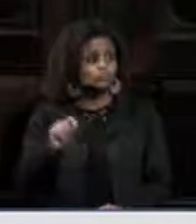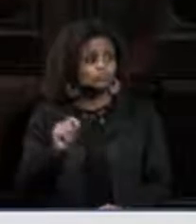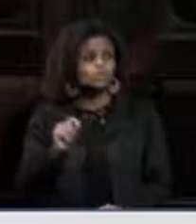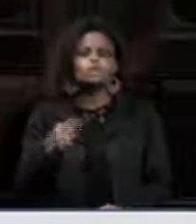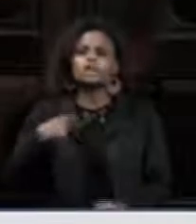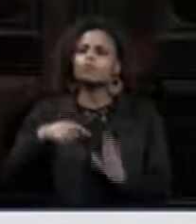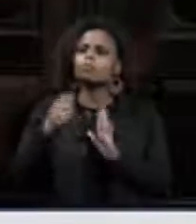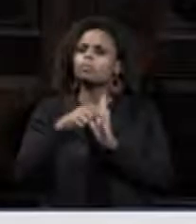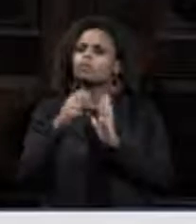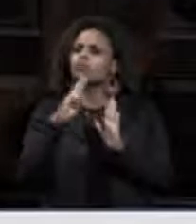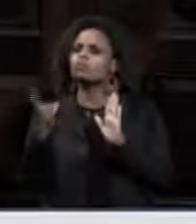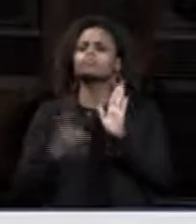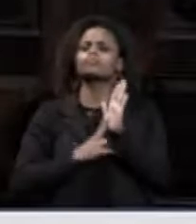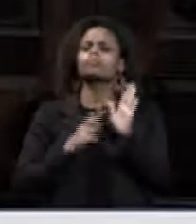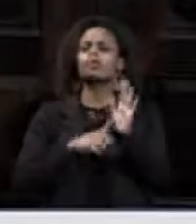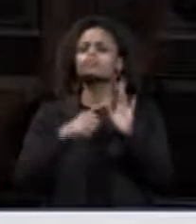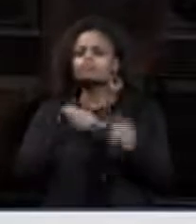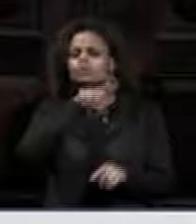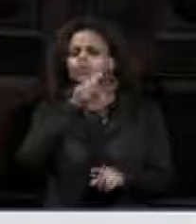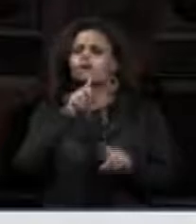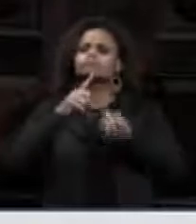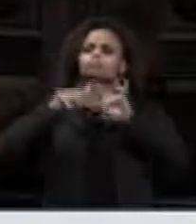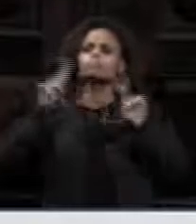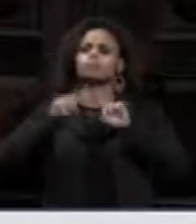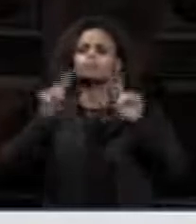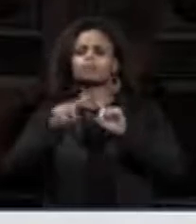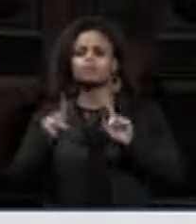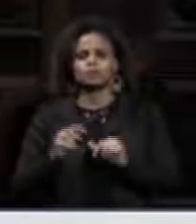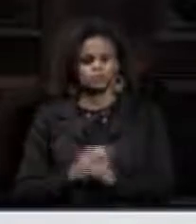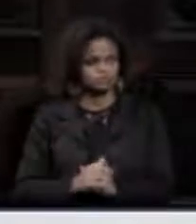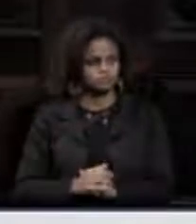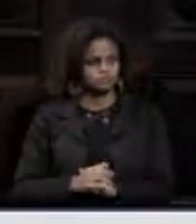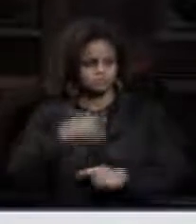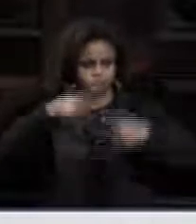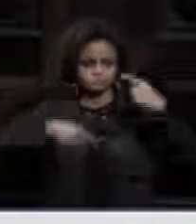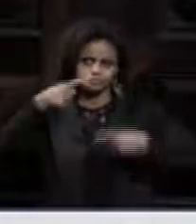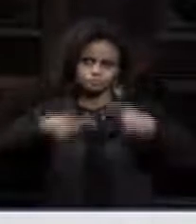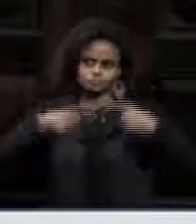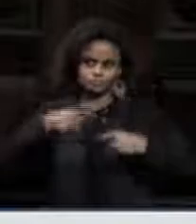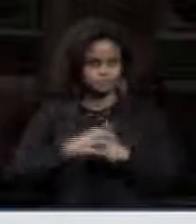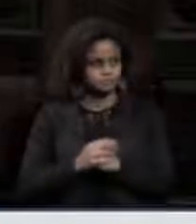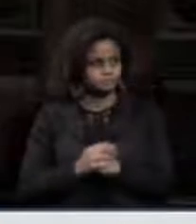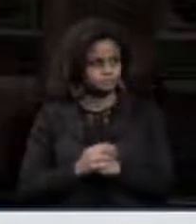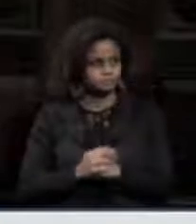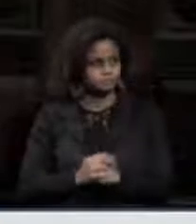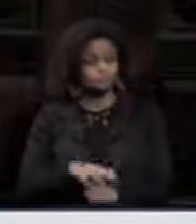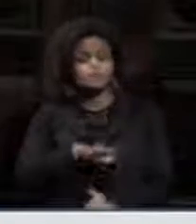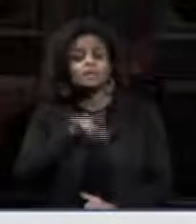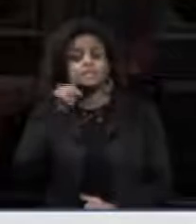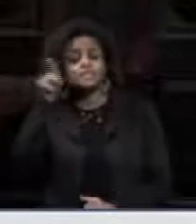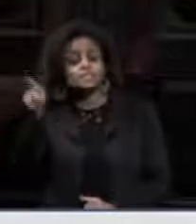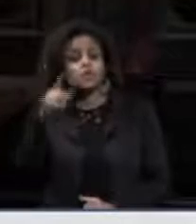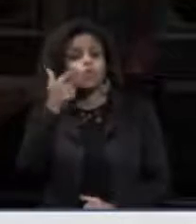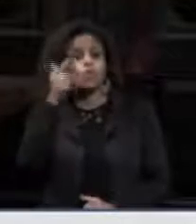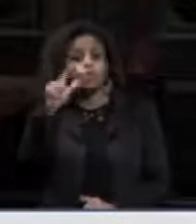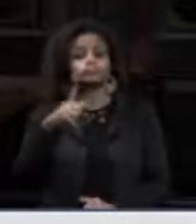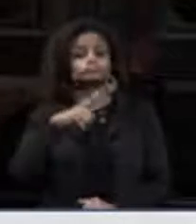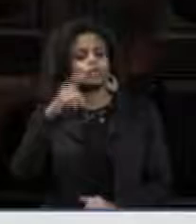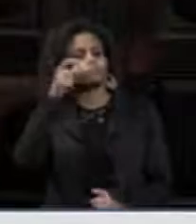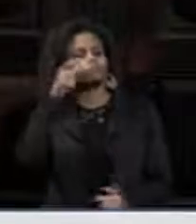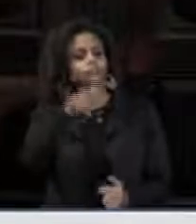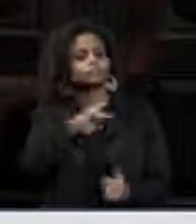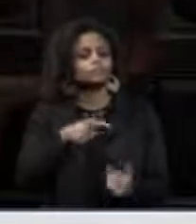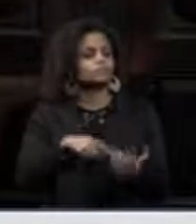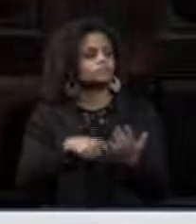para debater esse projeto. E é claro que aquele que tem um interesse no projeto que eu